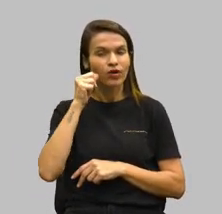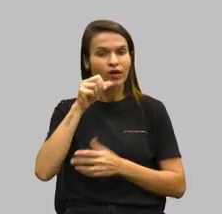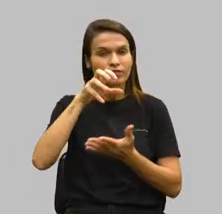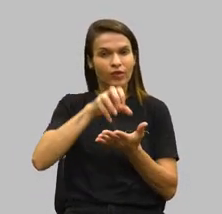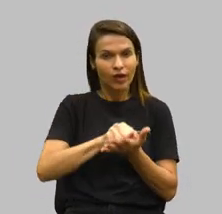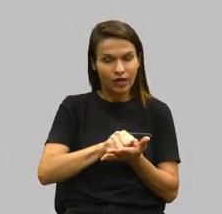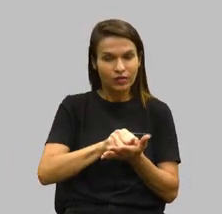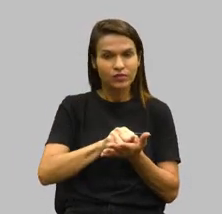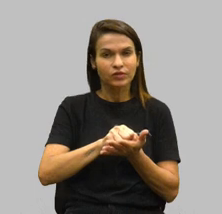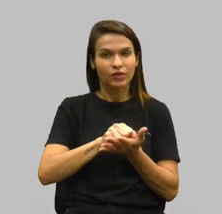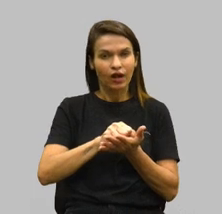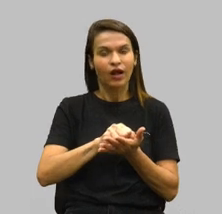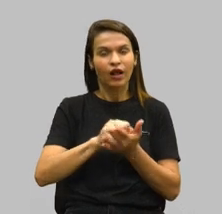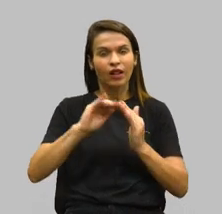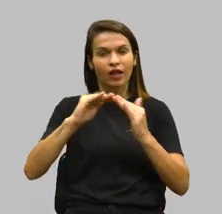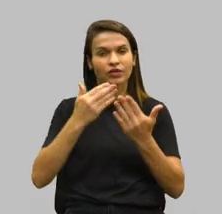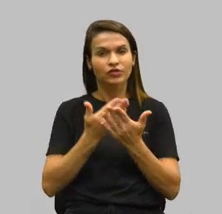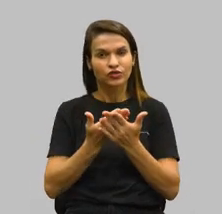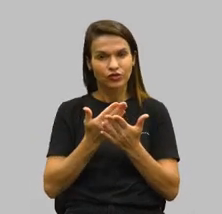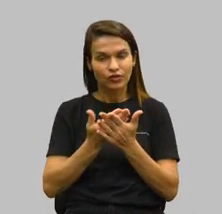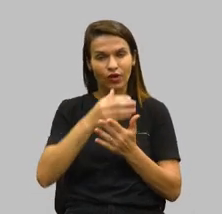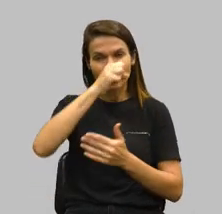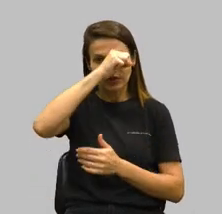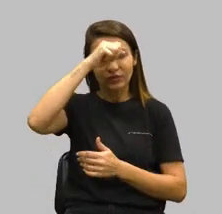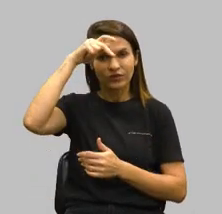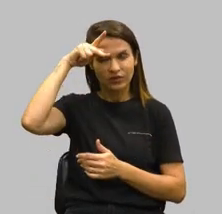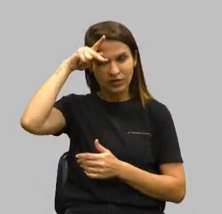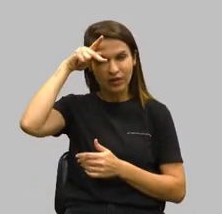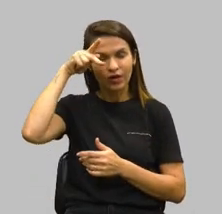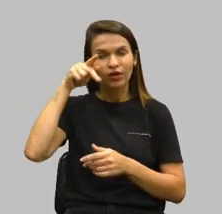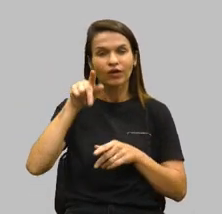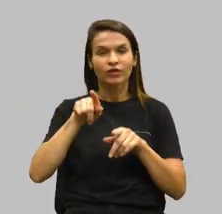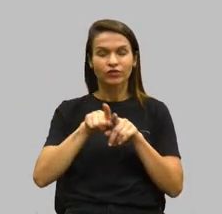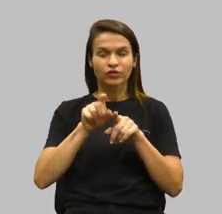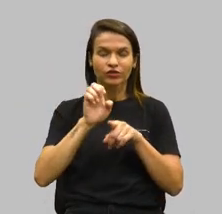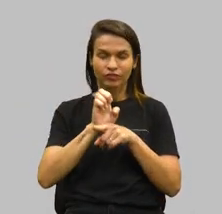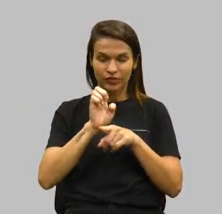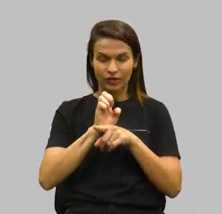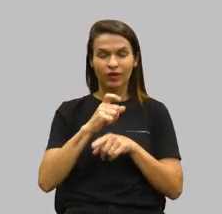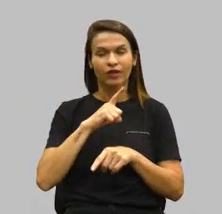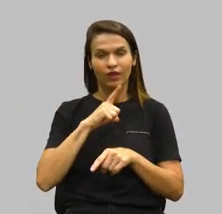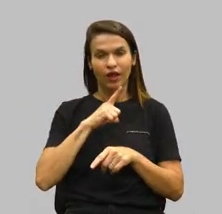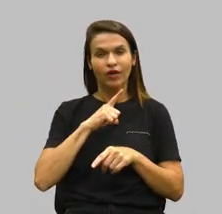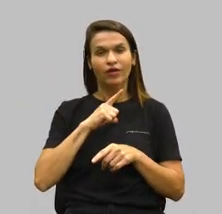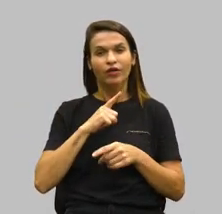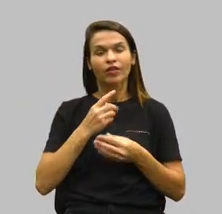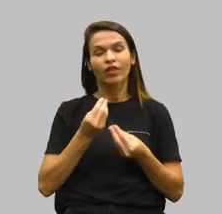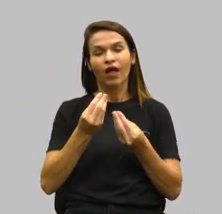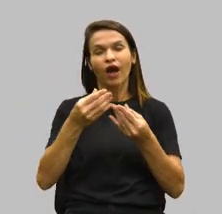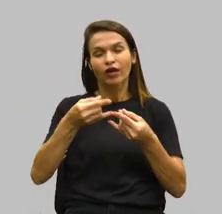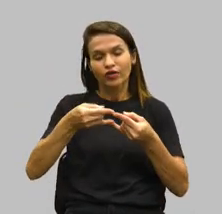rede escolar estadual foram tiveram a disponibilização de absorventes